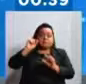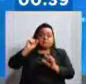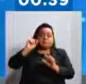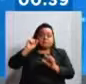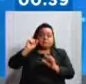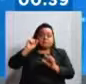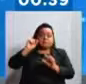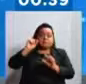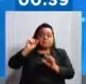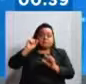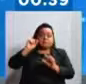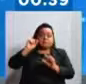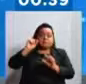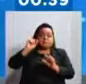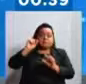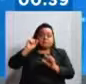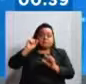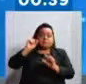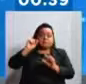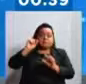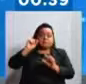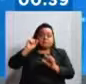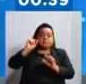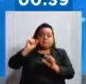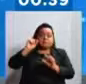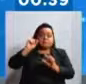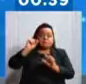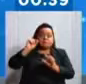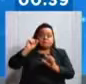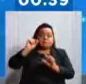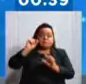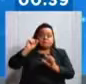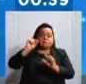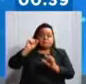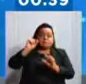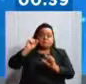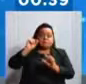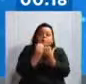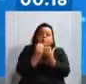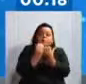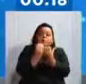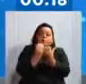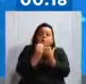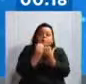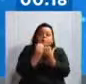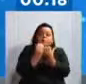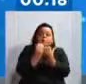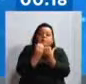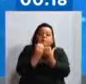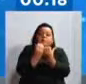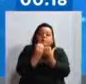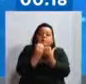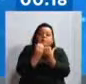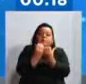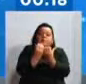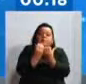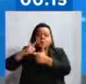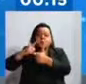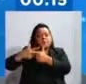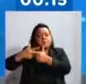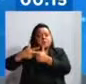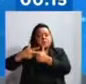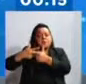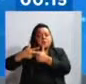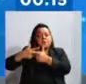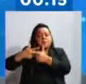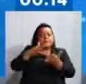na nossa sociedade aí, junto com a nossa comunidade. E mediante tantos problemas, tantas situações que